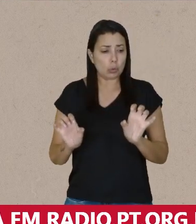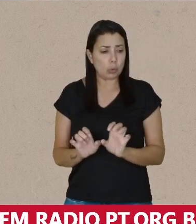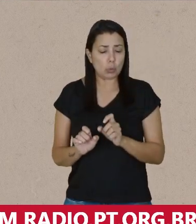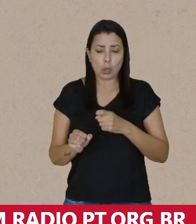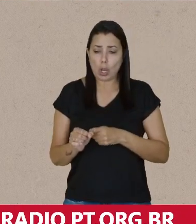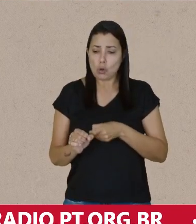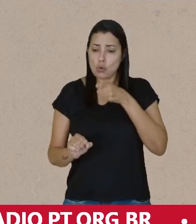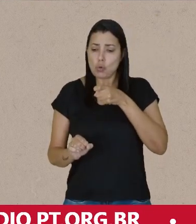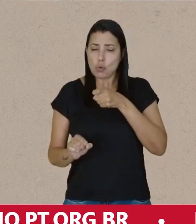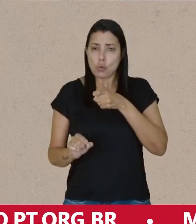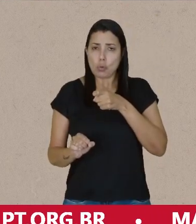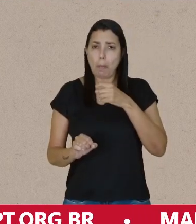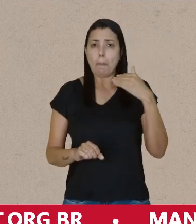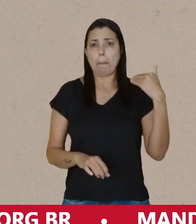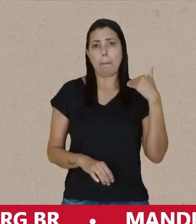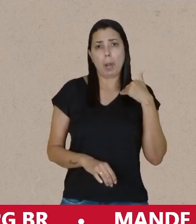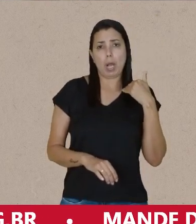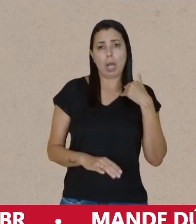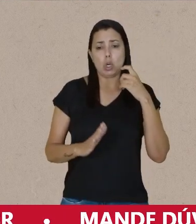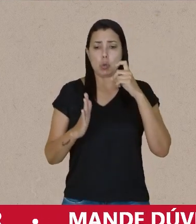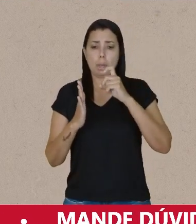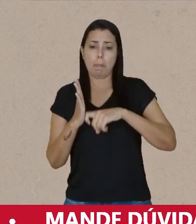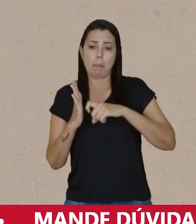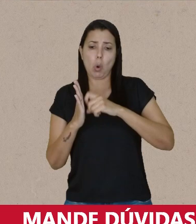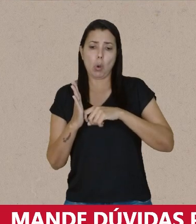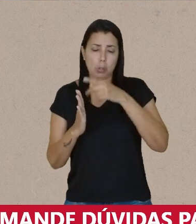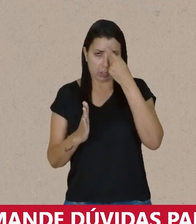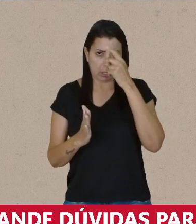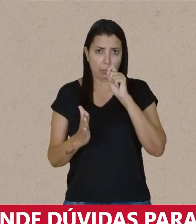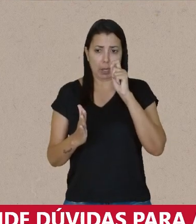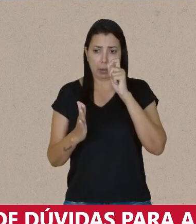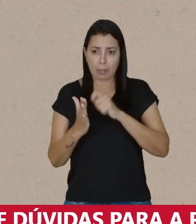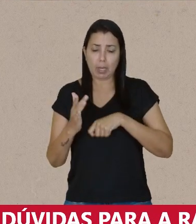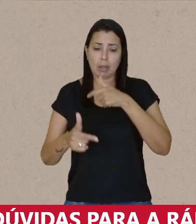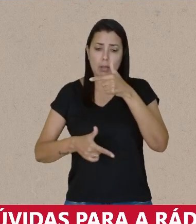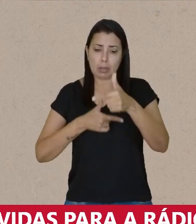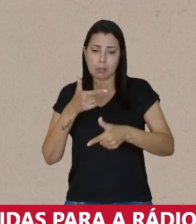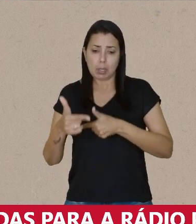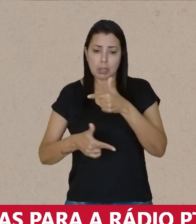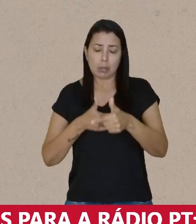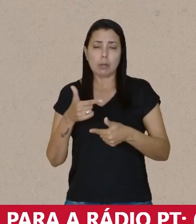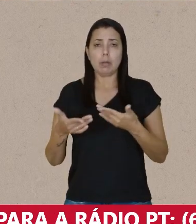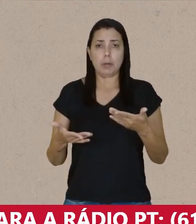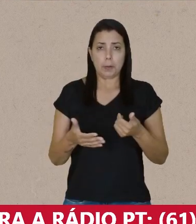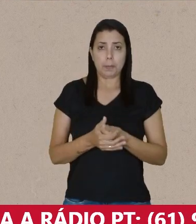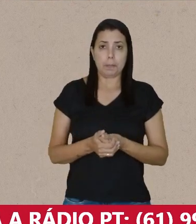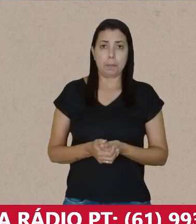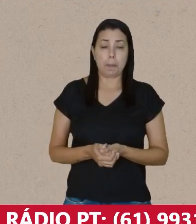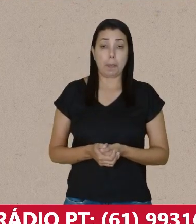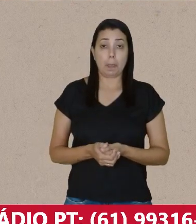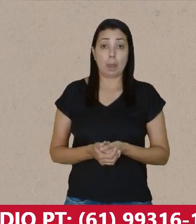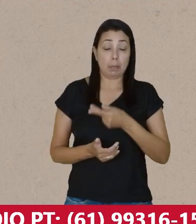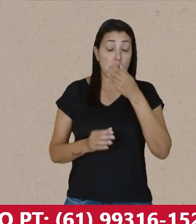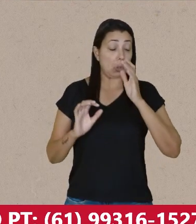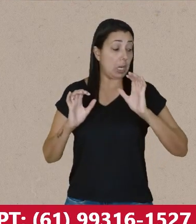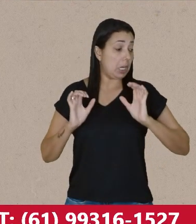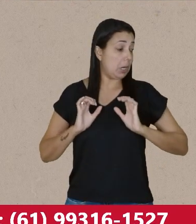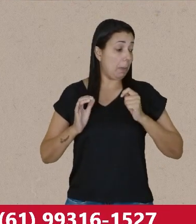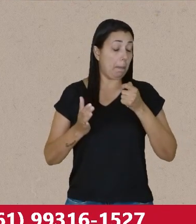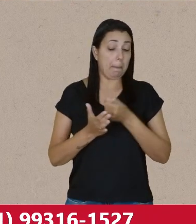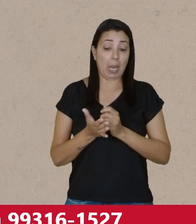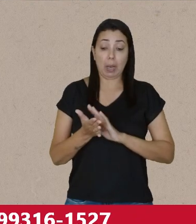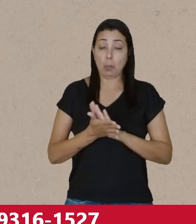bancos, estrutura tributária que nós acabamos de ver aqui. Quem paga imposto é a classe trabalhadora, imposto indireto. Os ricos não pagam imposto